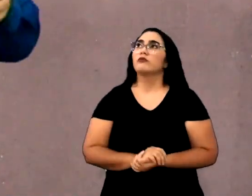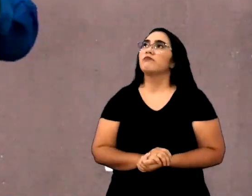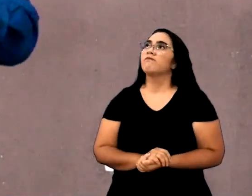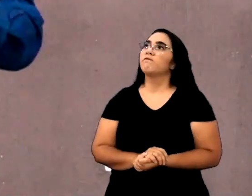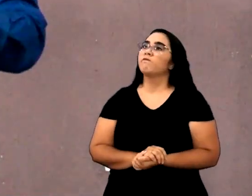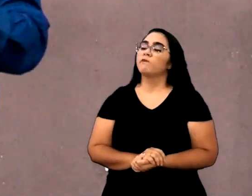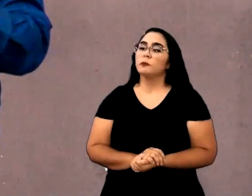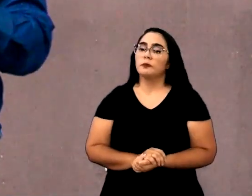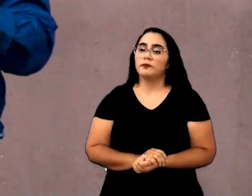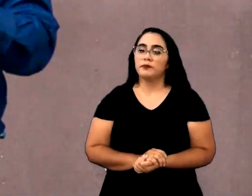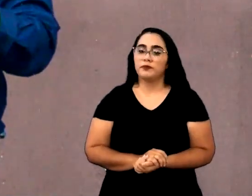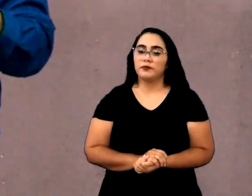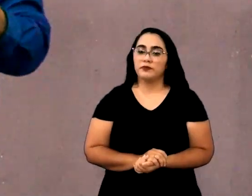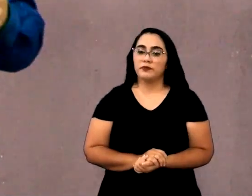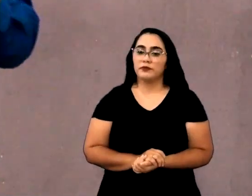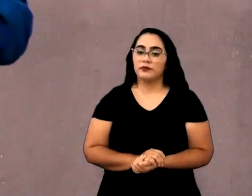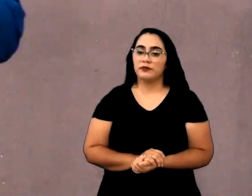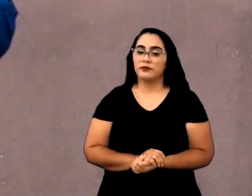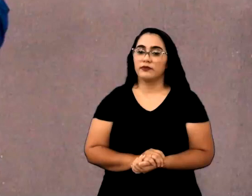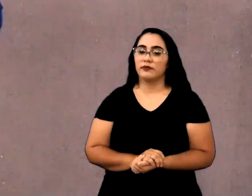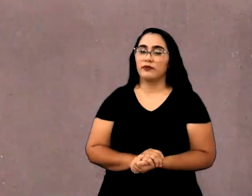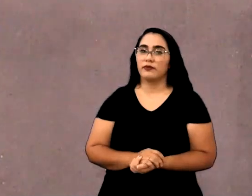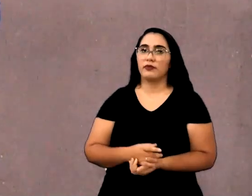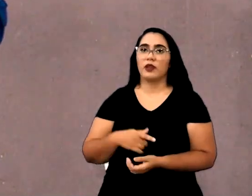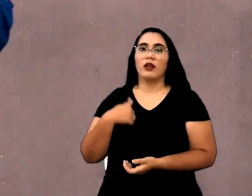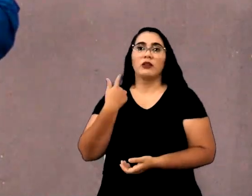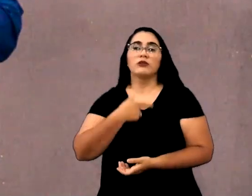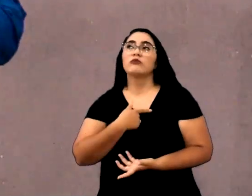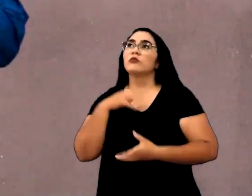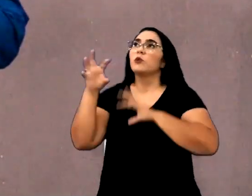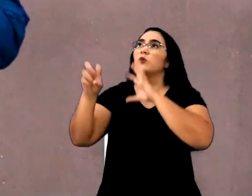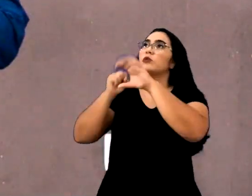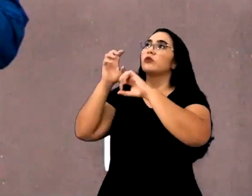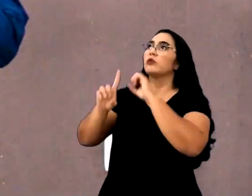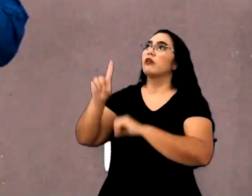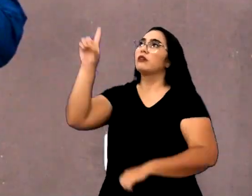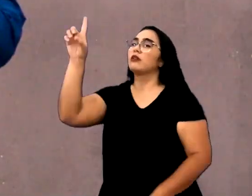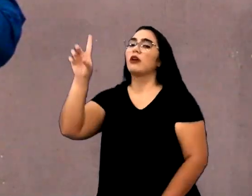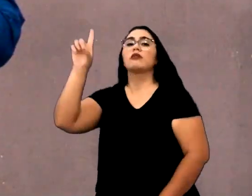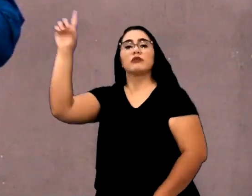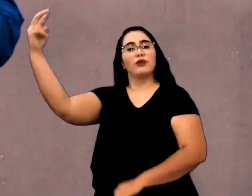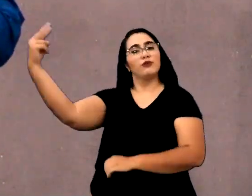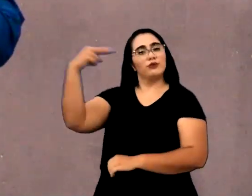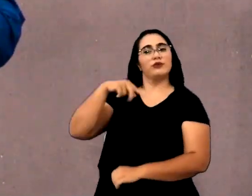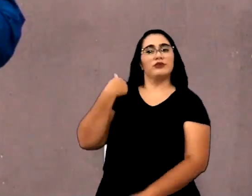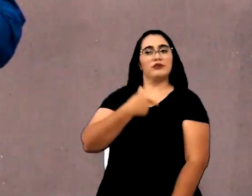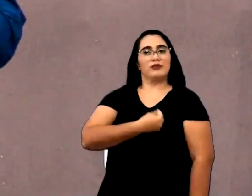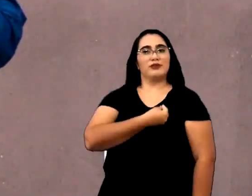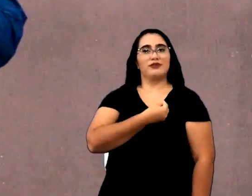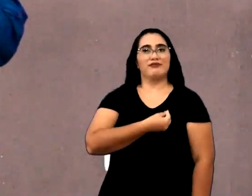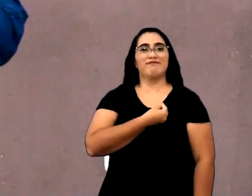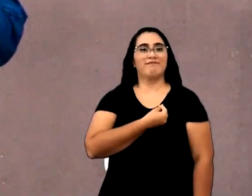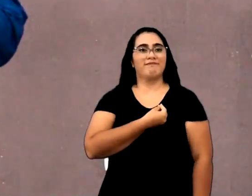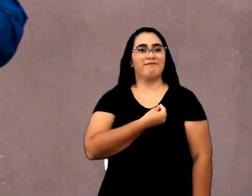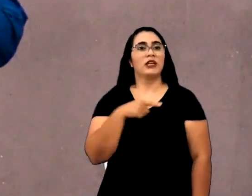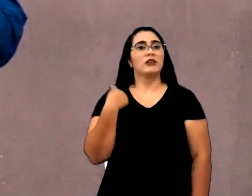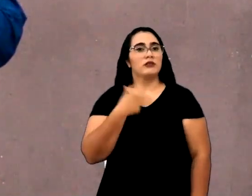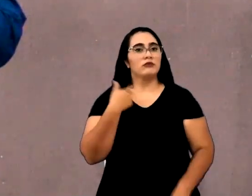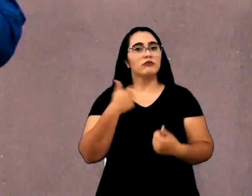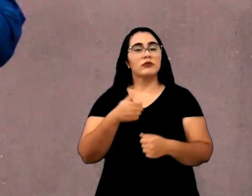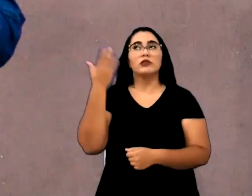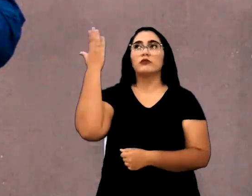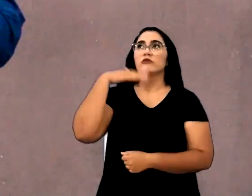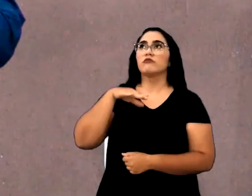Deus, Ele se torna para nós. Precisamos ter o deleite de Deus. A